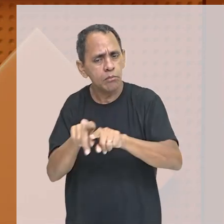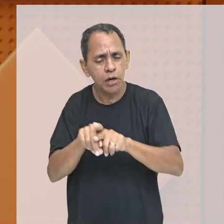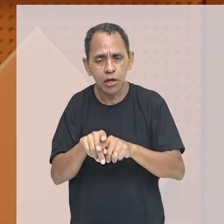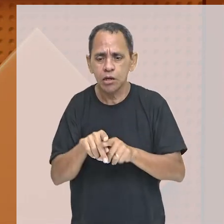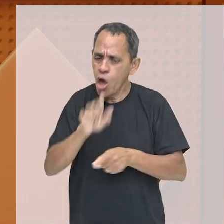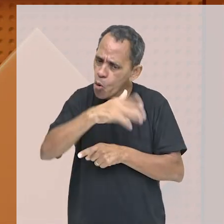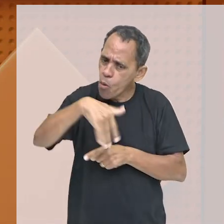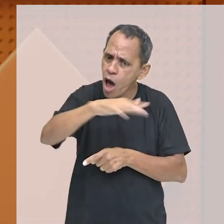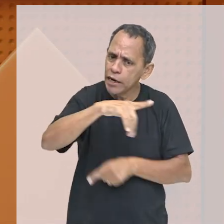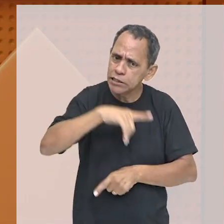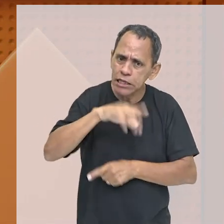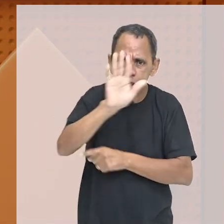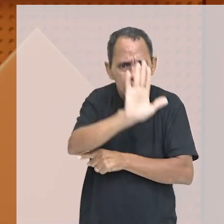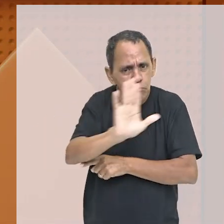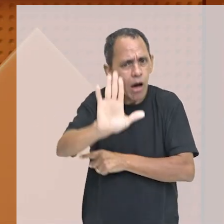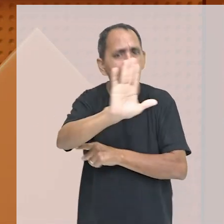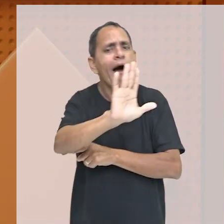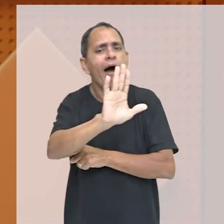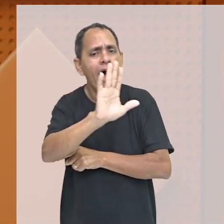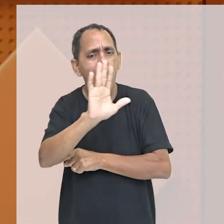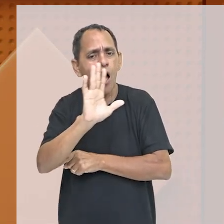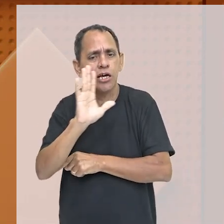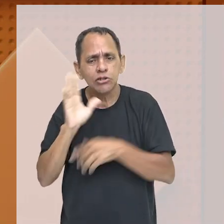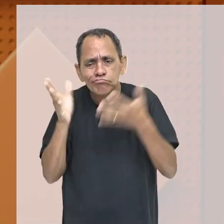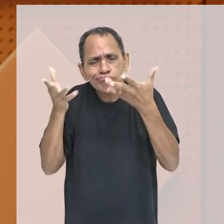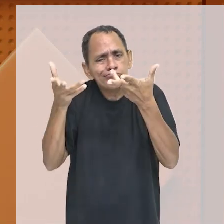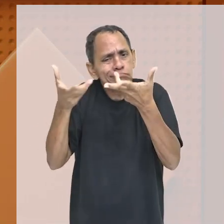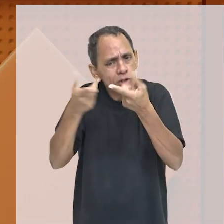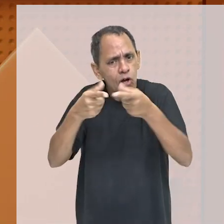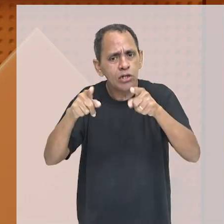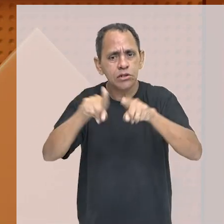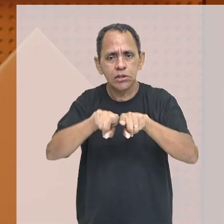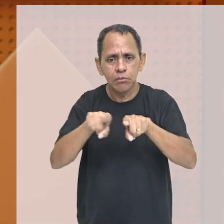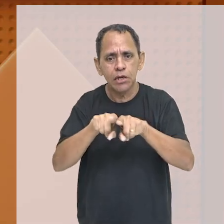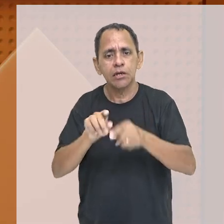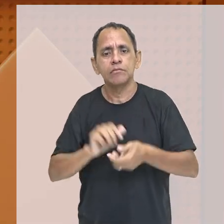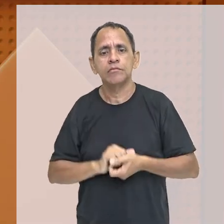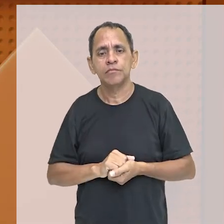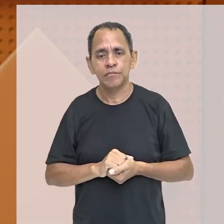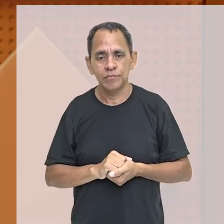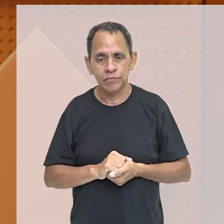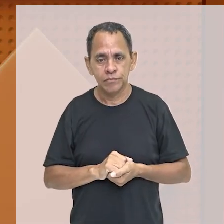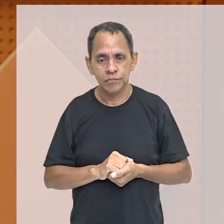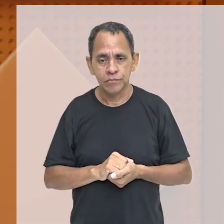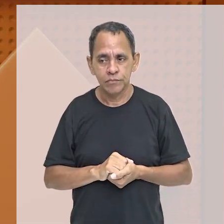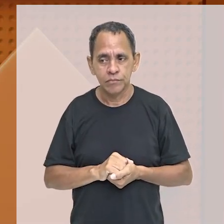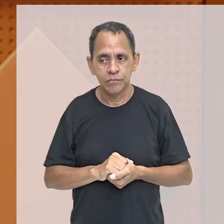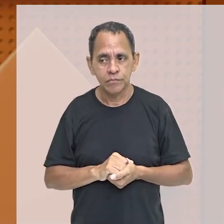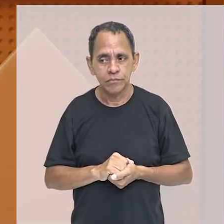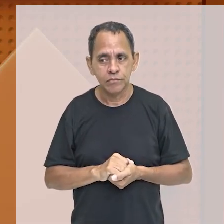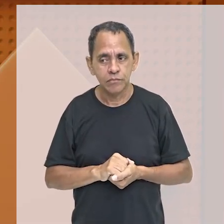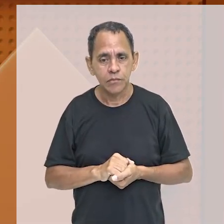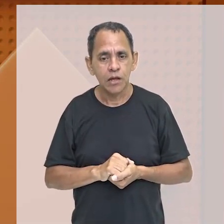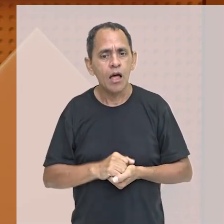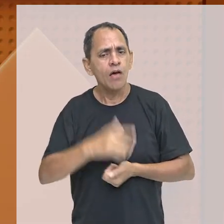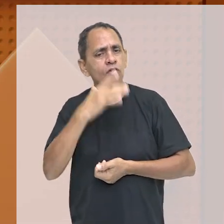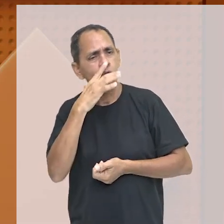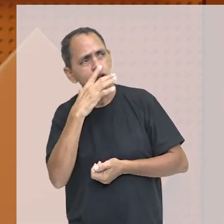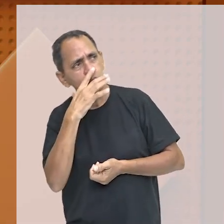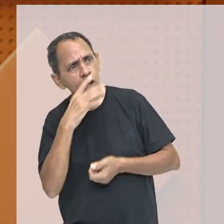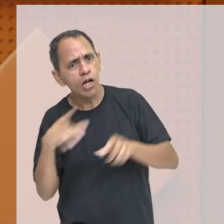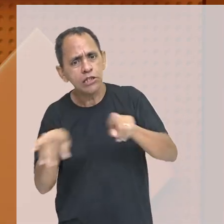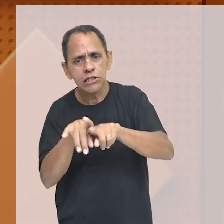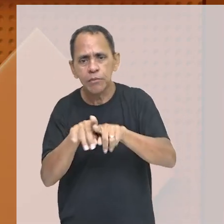temos paisagens muito bonitas e, além disso, não só as paisagens naturais, mas também